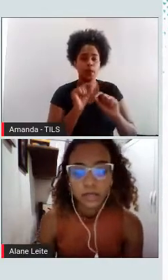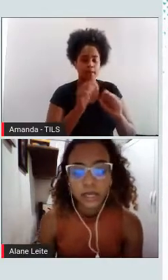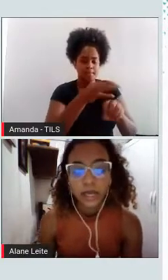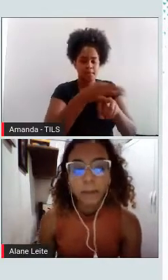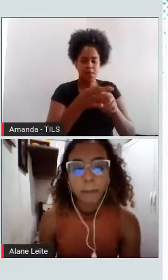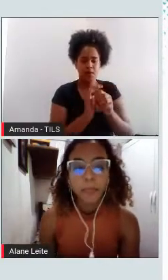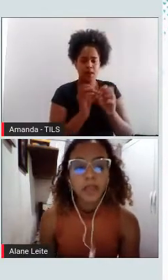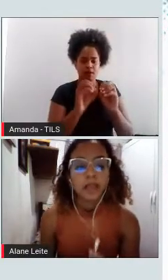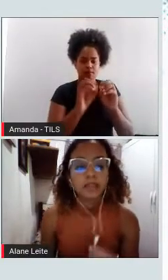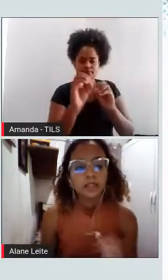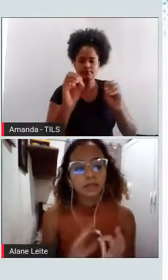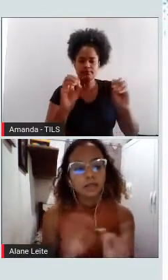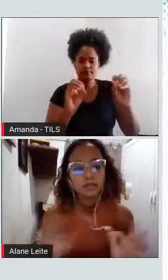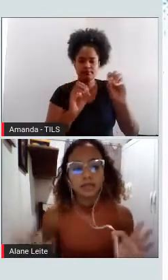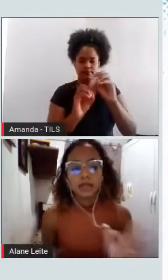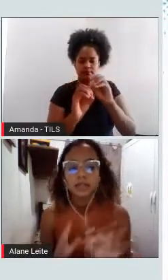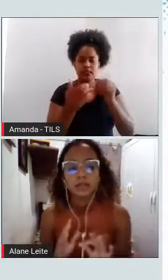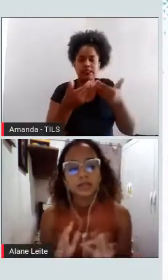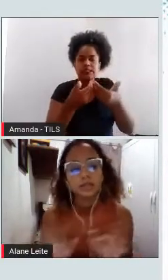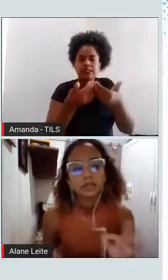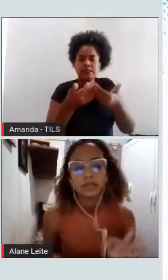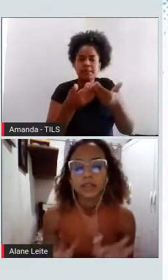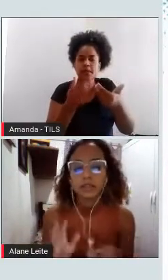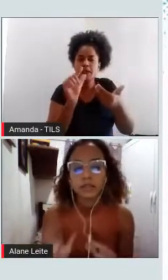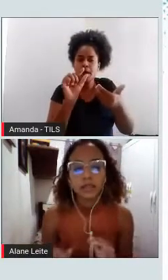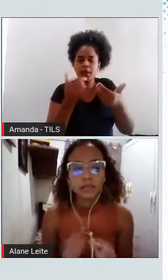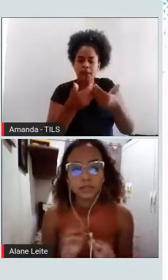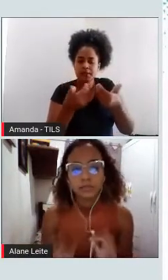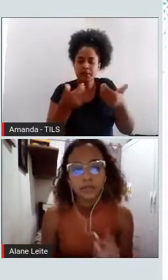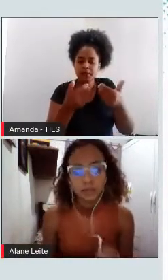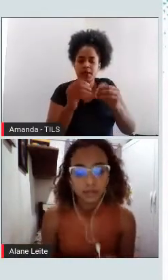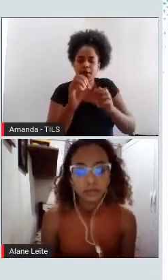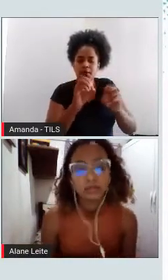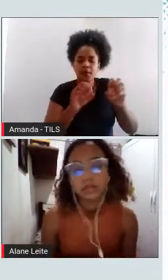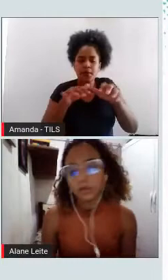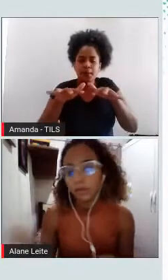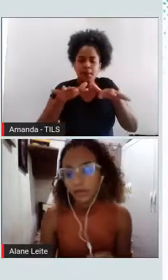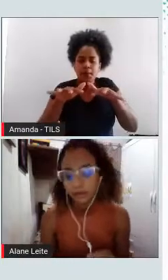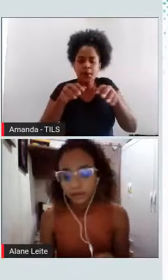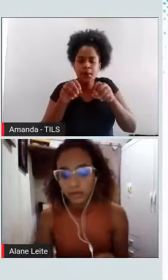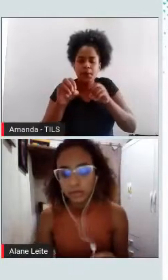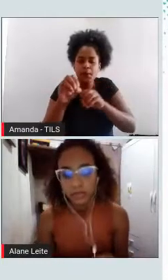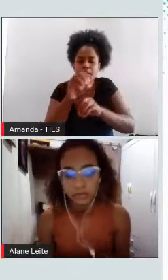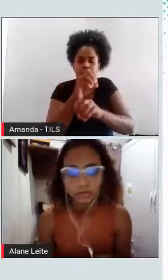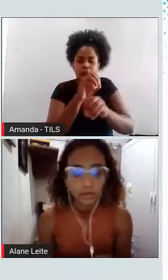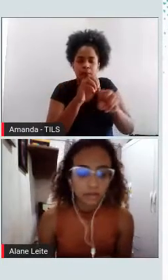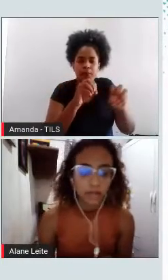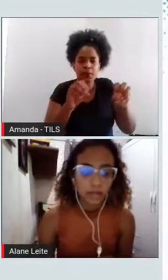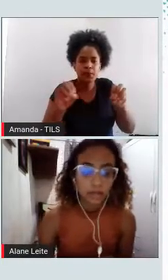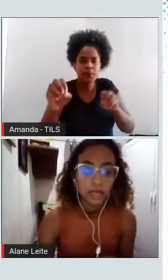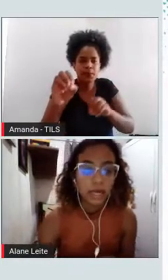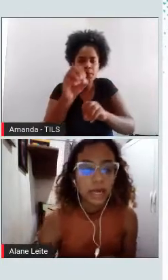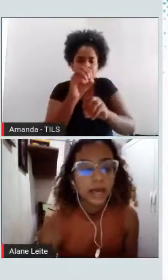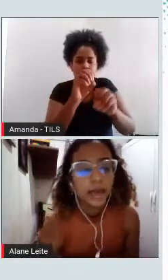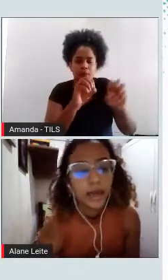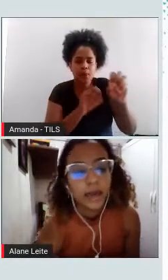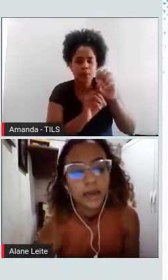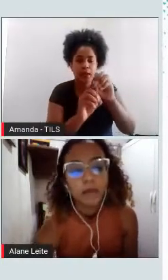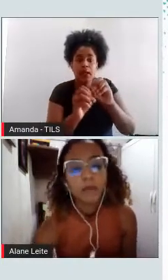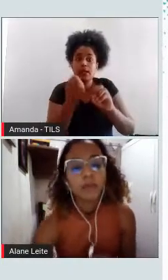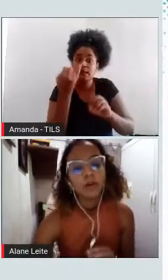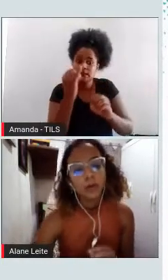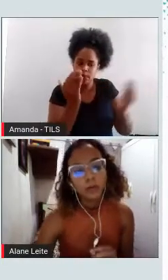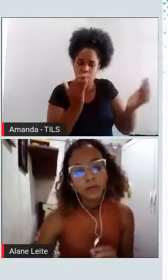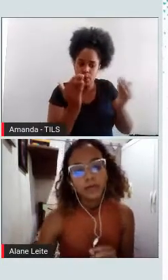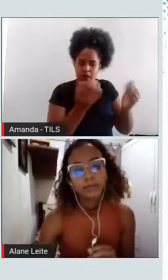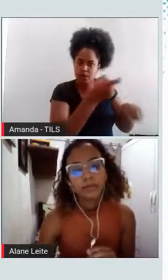que eu coloquei, elas estão mais se movendo, mais se movimentando, comparado ao estado sólido, claro.